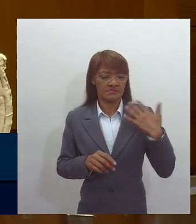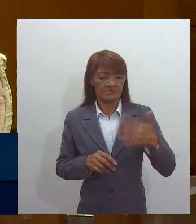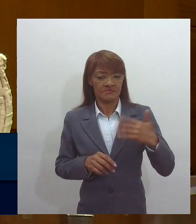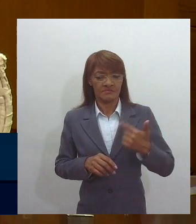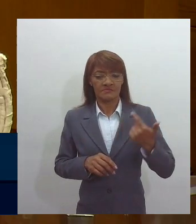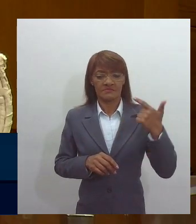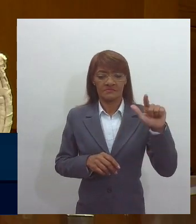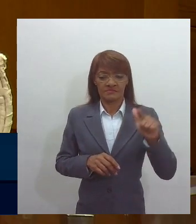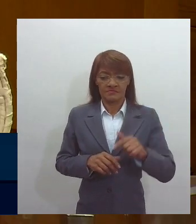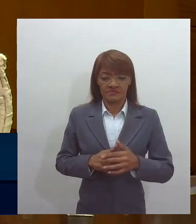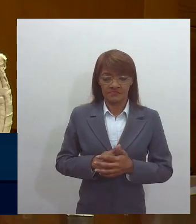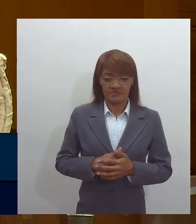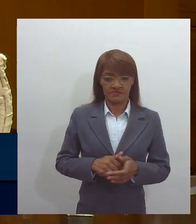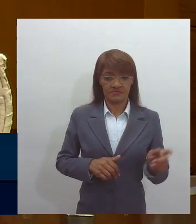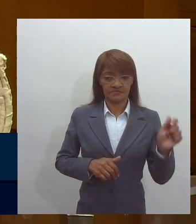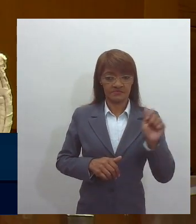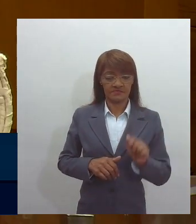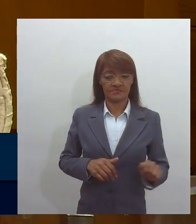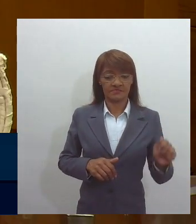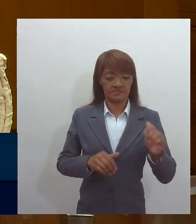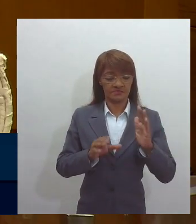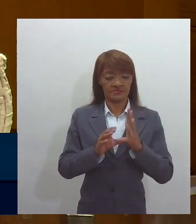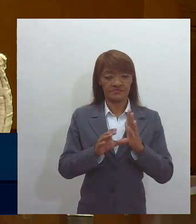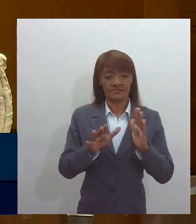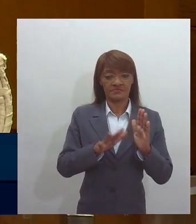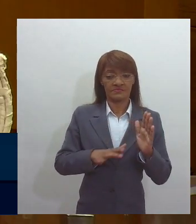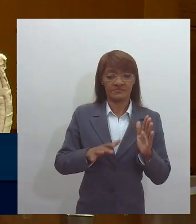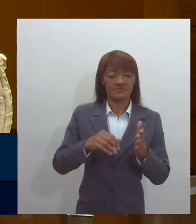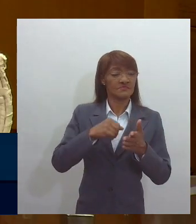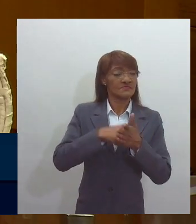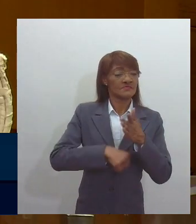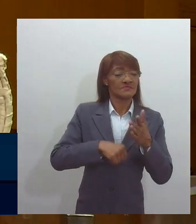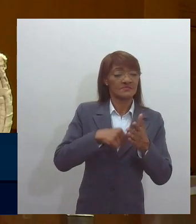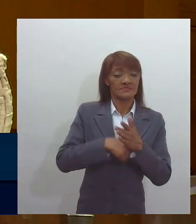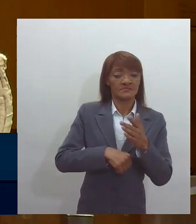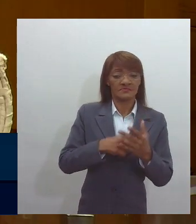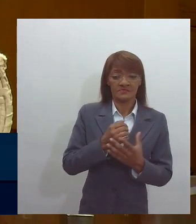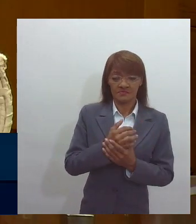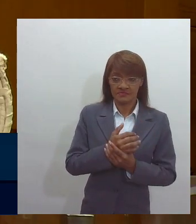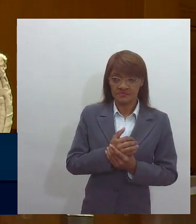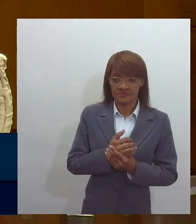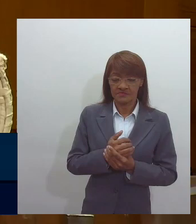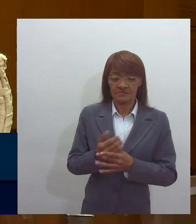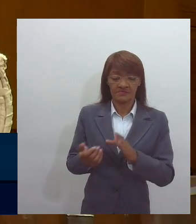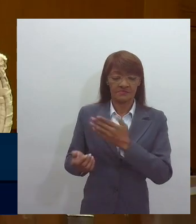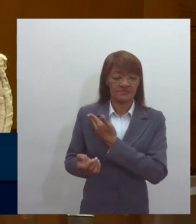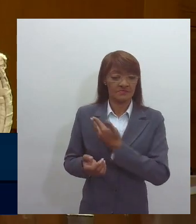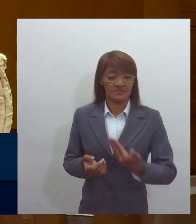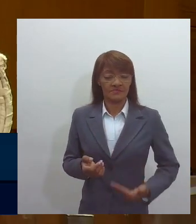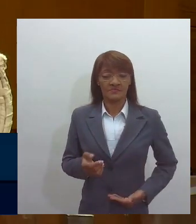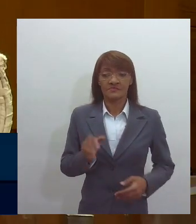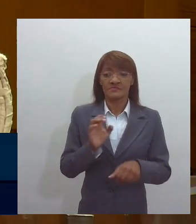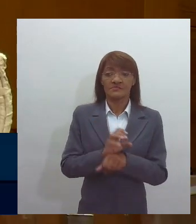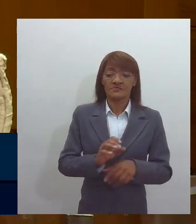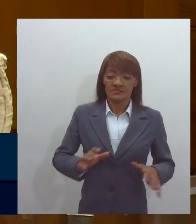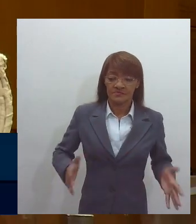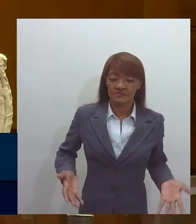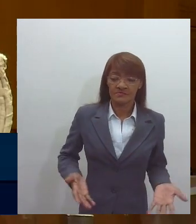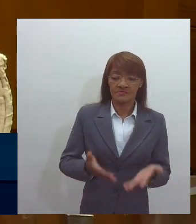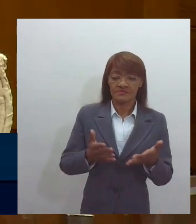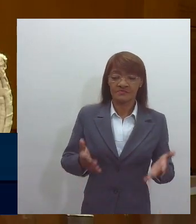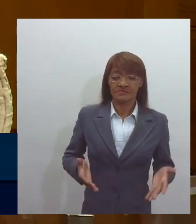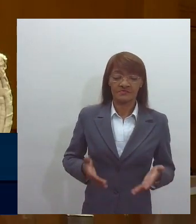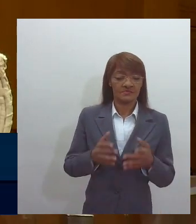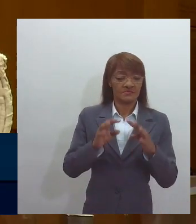comunidade reivindica, né, do governo do estado maior incentivo, né, não para que essas artesãs